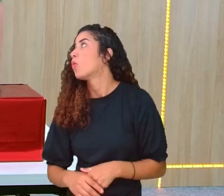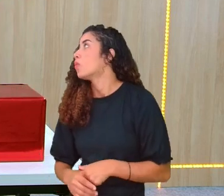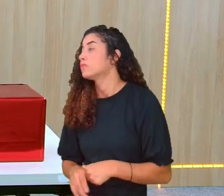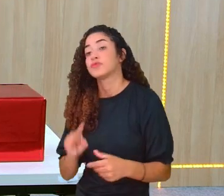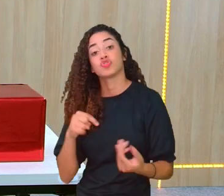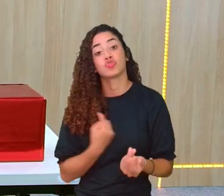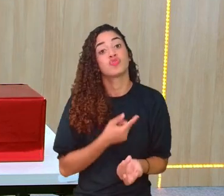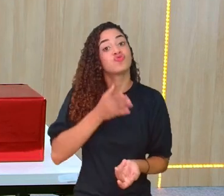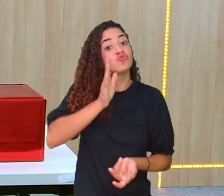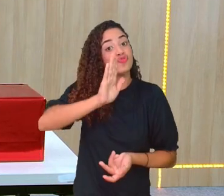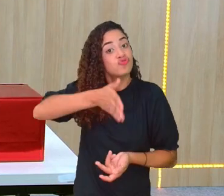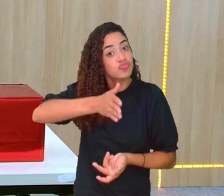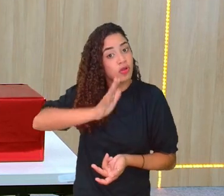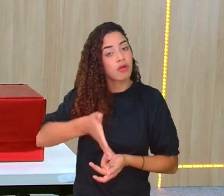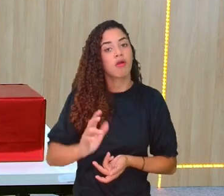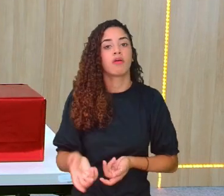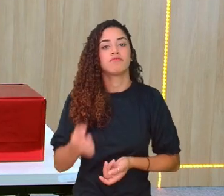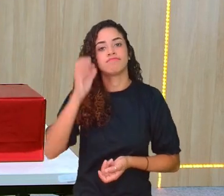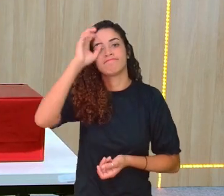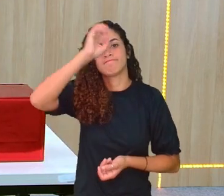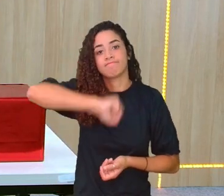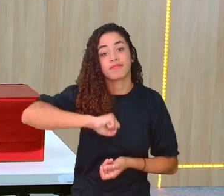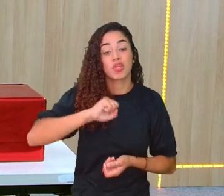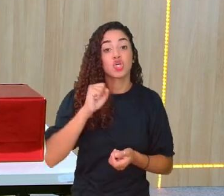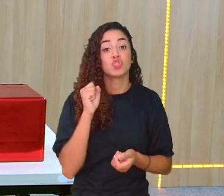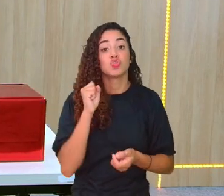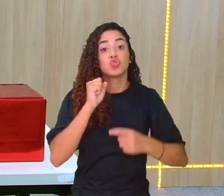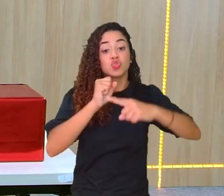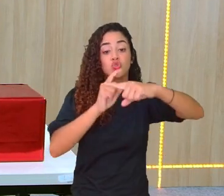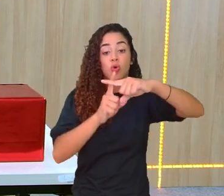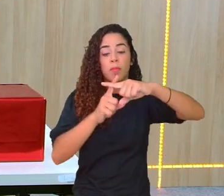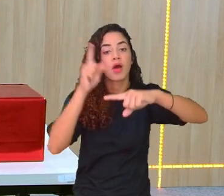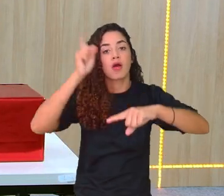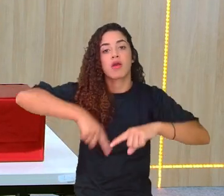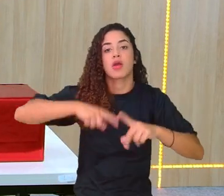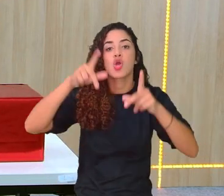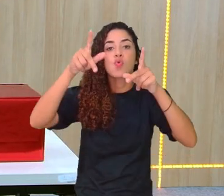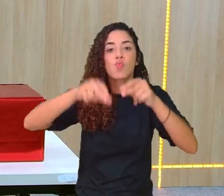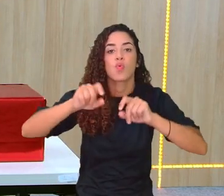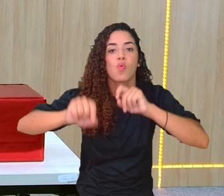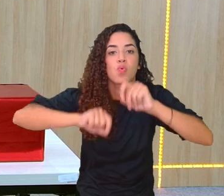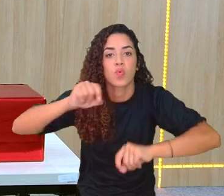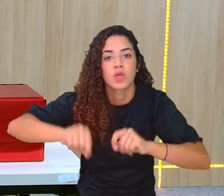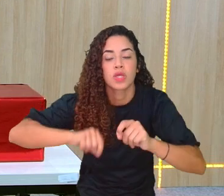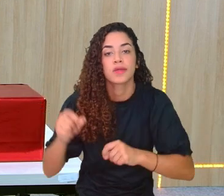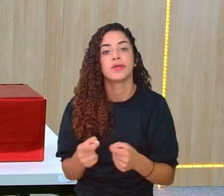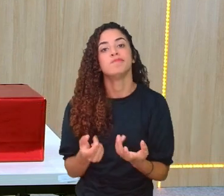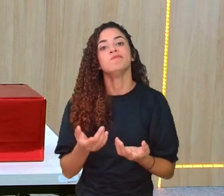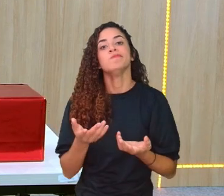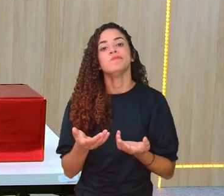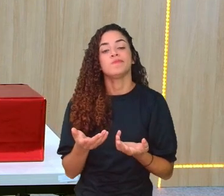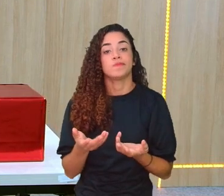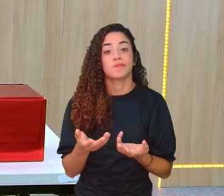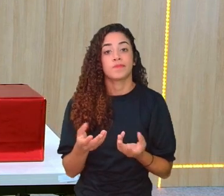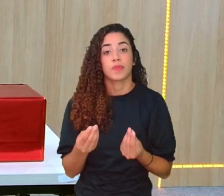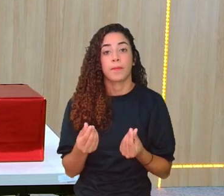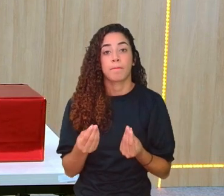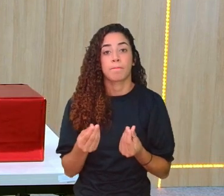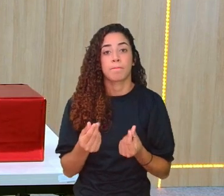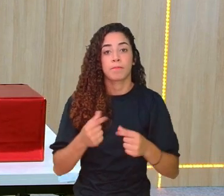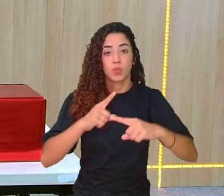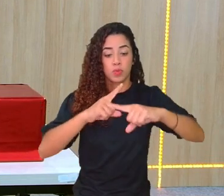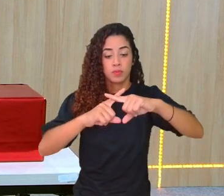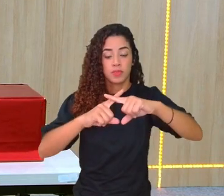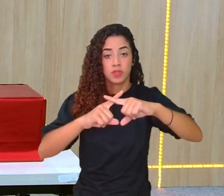viu que somar é a mesma coisa que multiplicar. Ora, eu tenho 5... Quantas